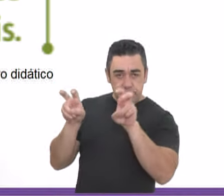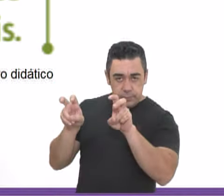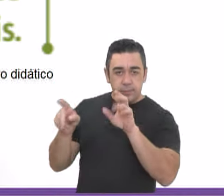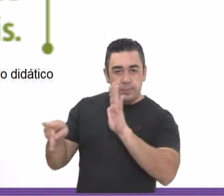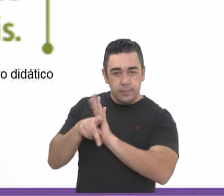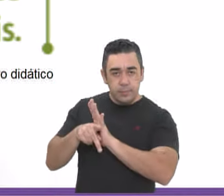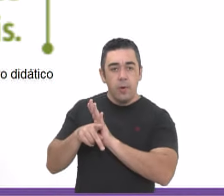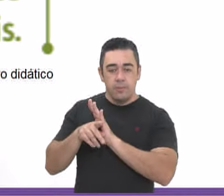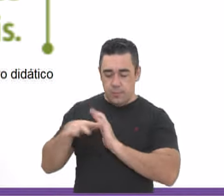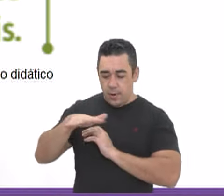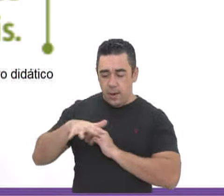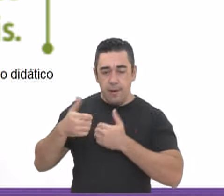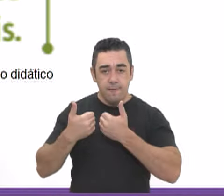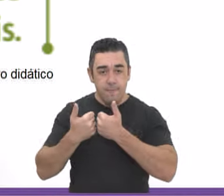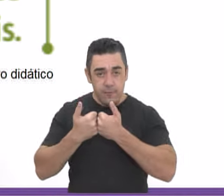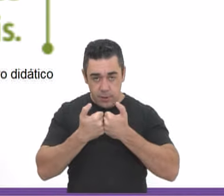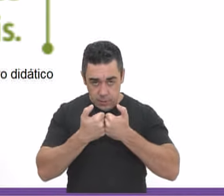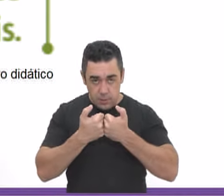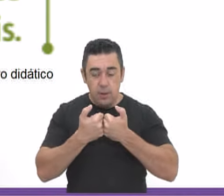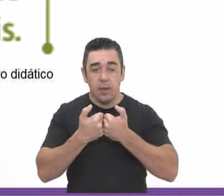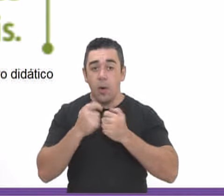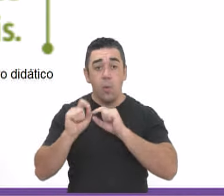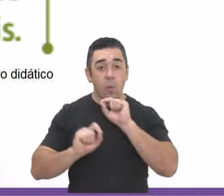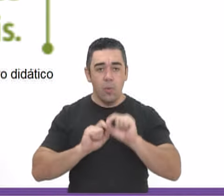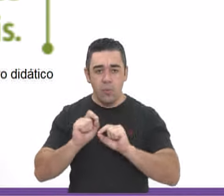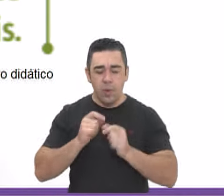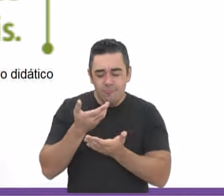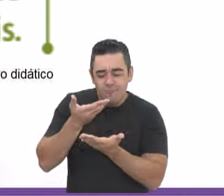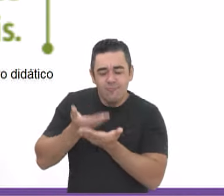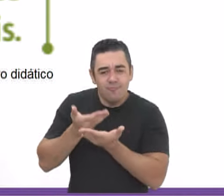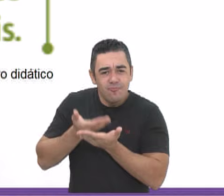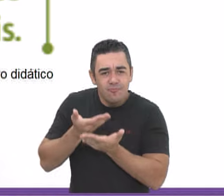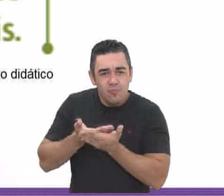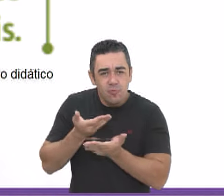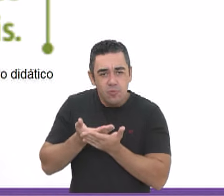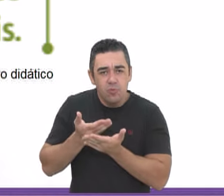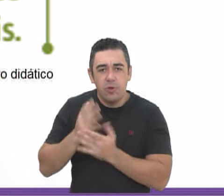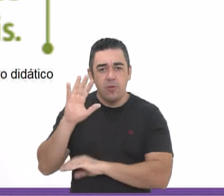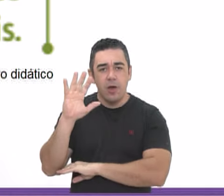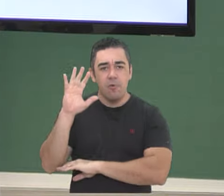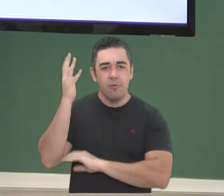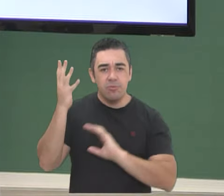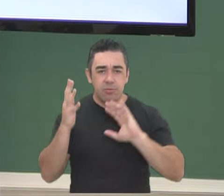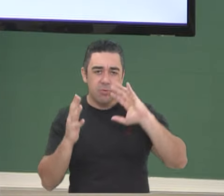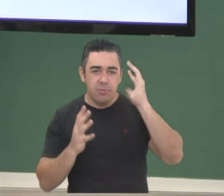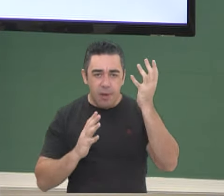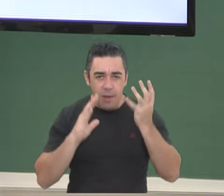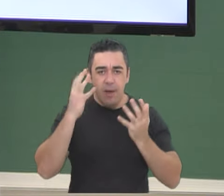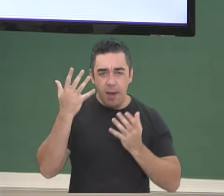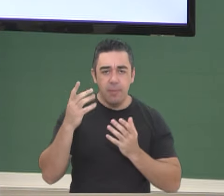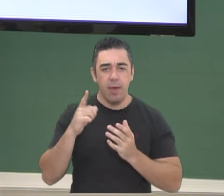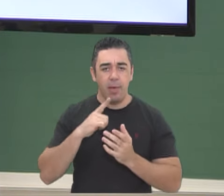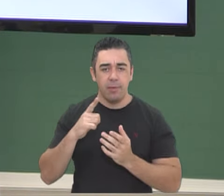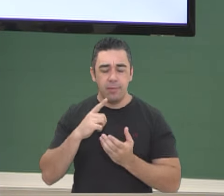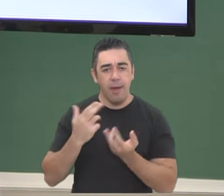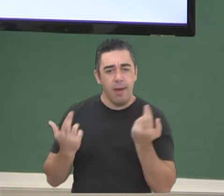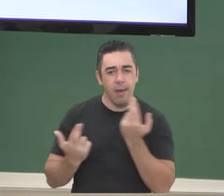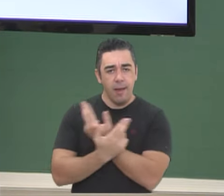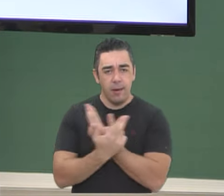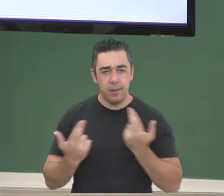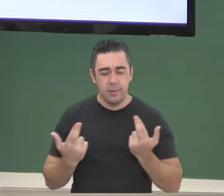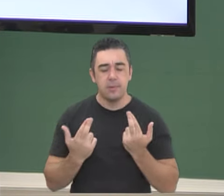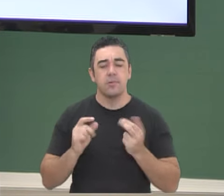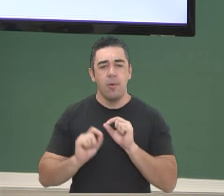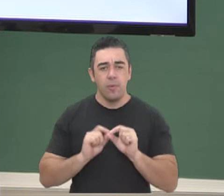uma área da física que vai se dedicar a estudar todos esses fenômenos relacionados a